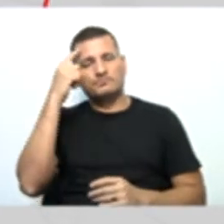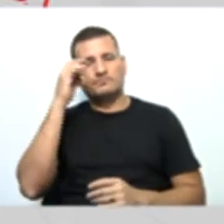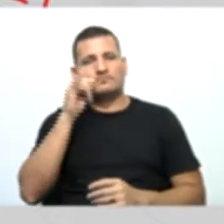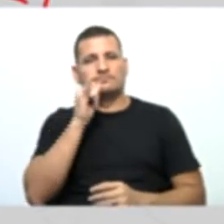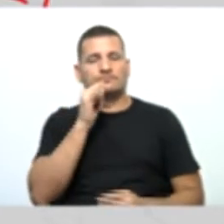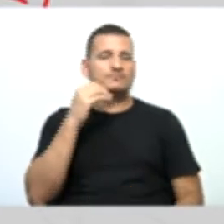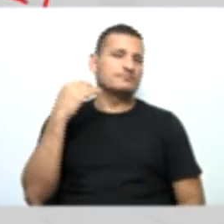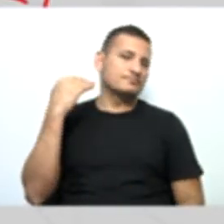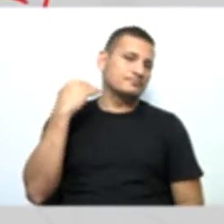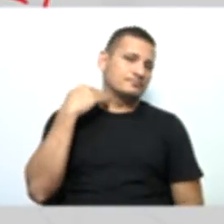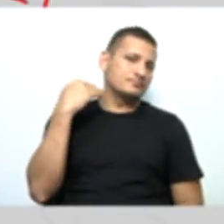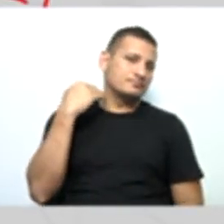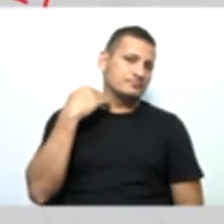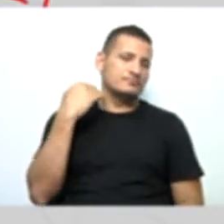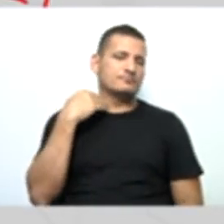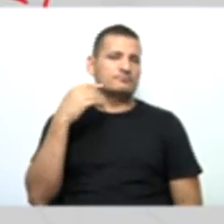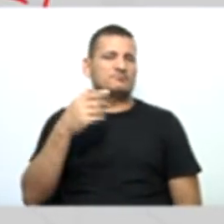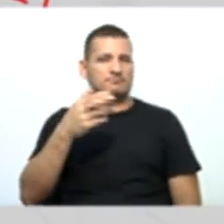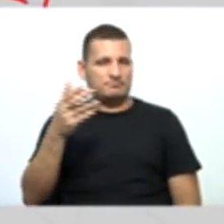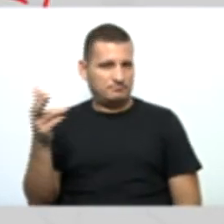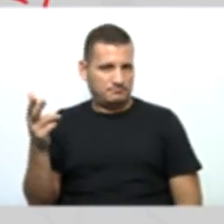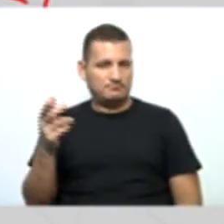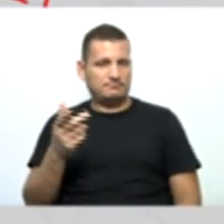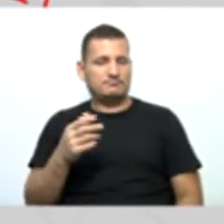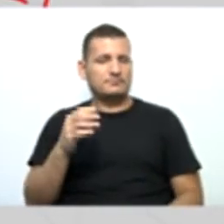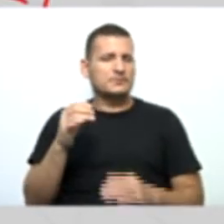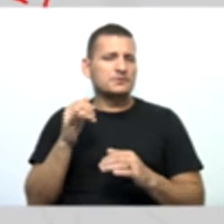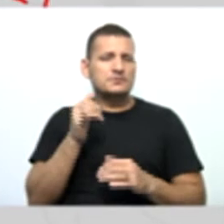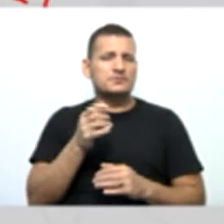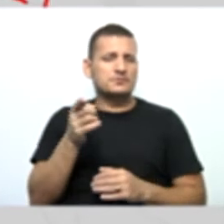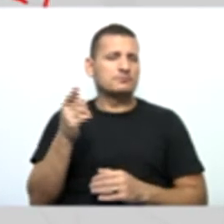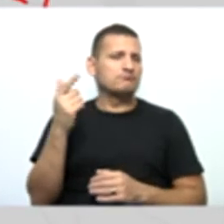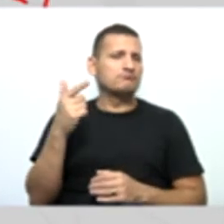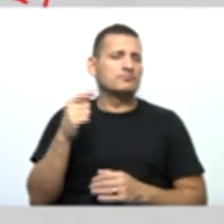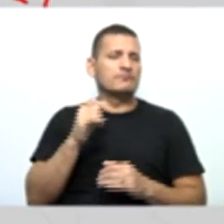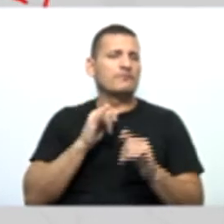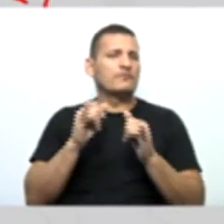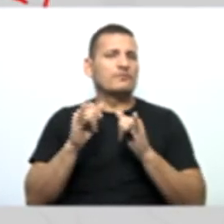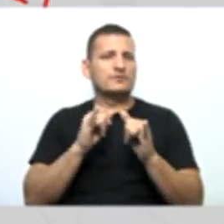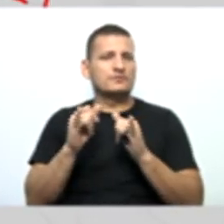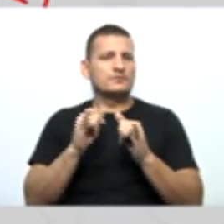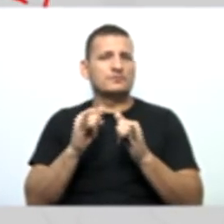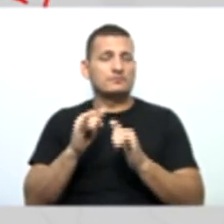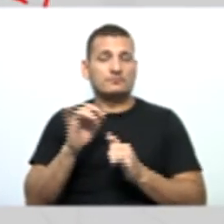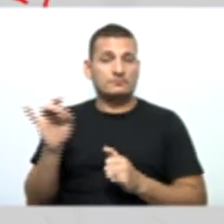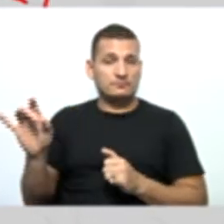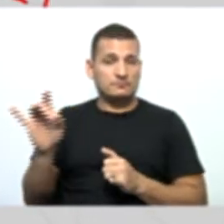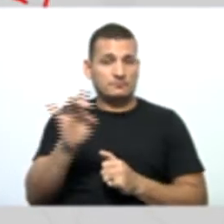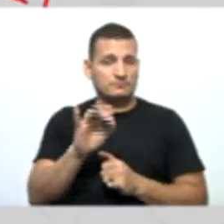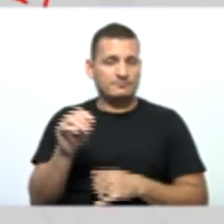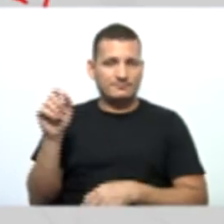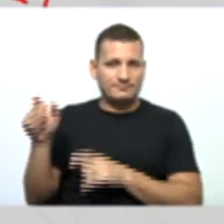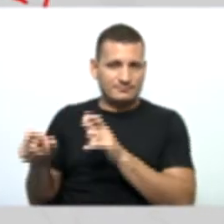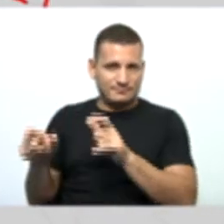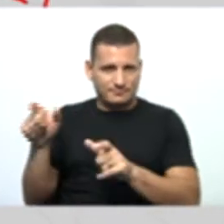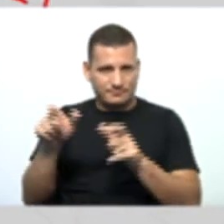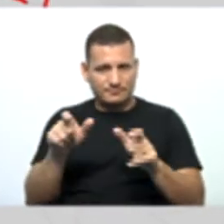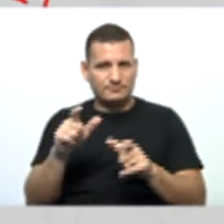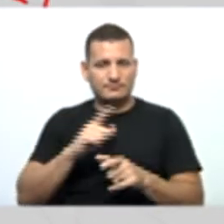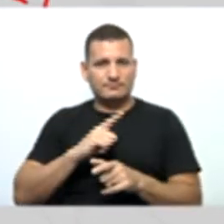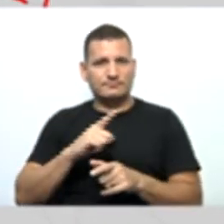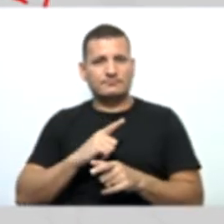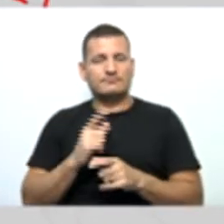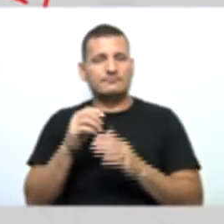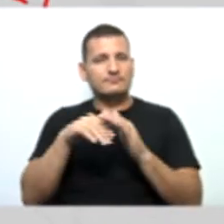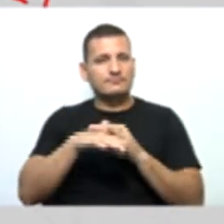os bancos, enfim. Já pensou se ele não tivesse armazenado o quanto que cada cliente tem disponível